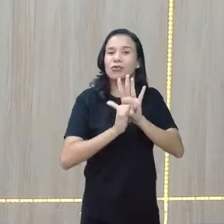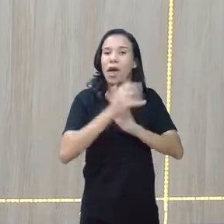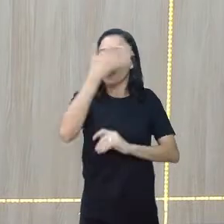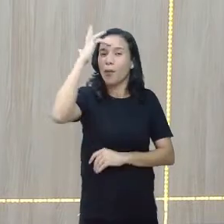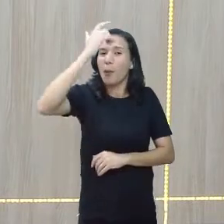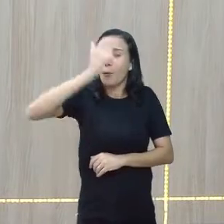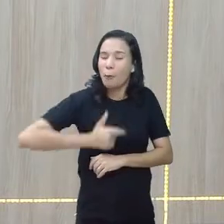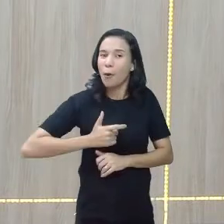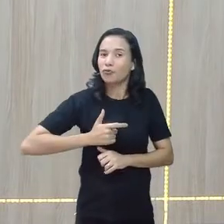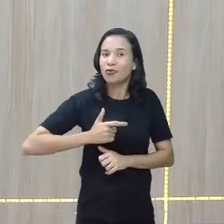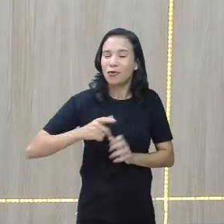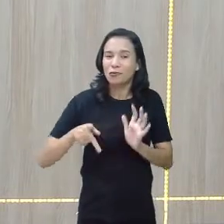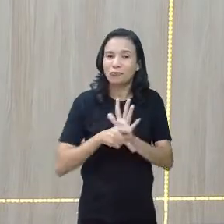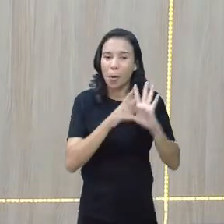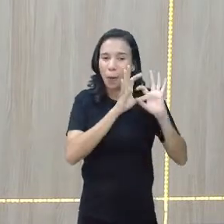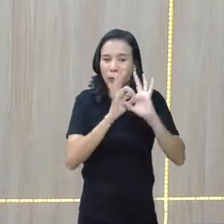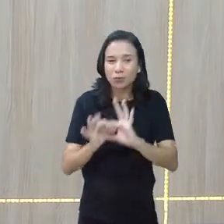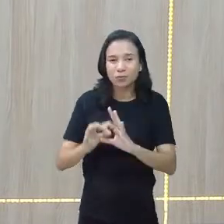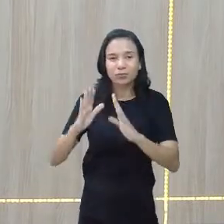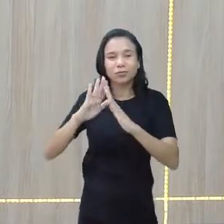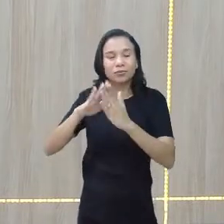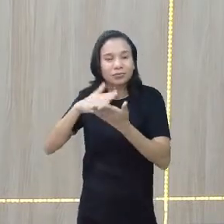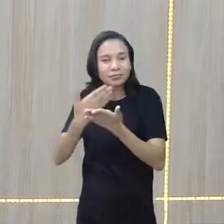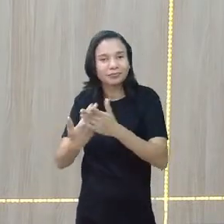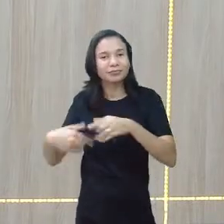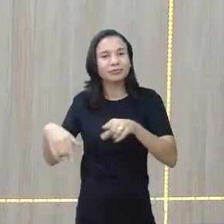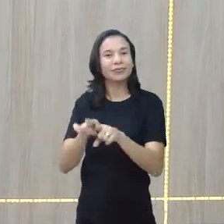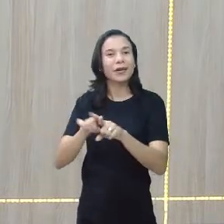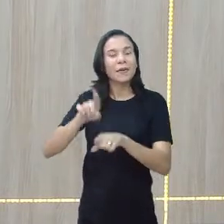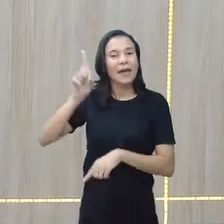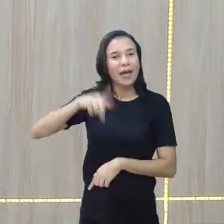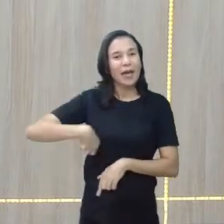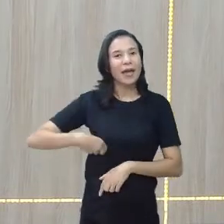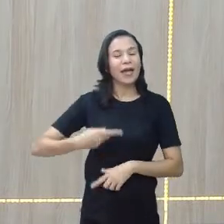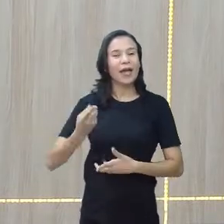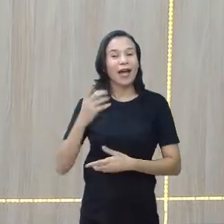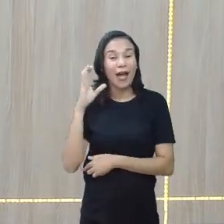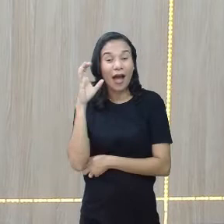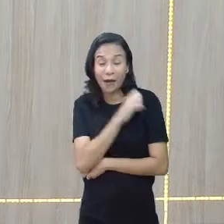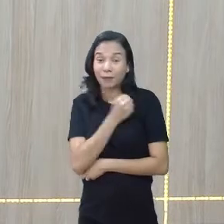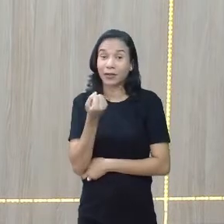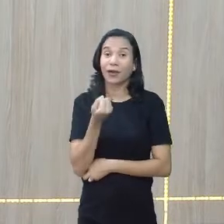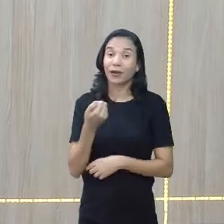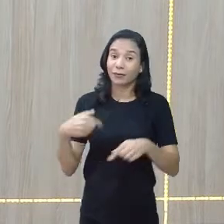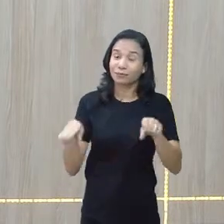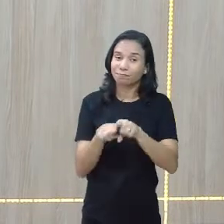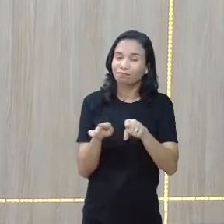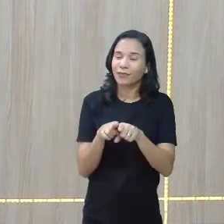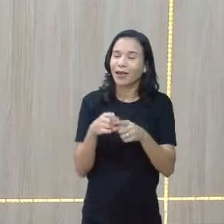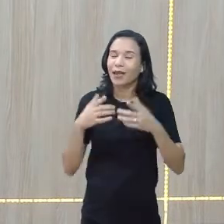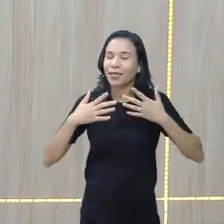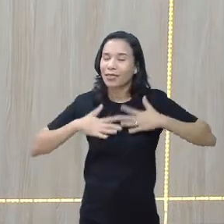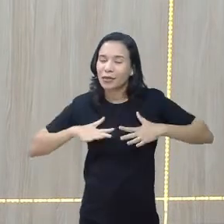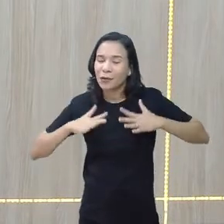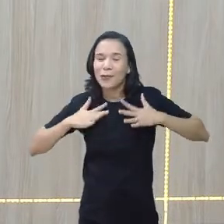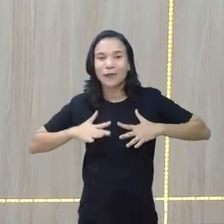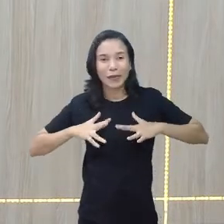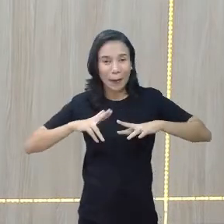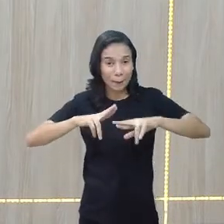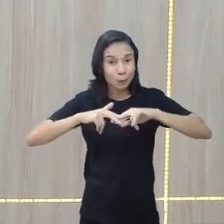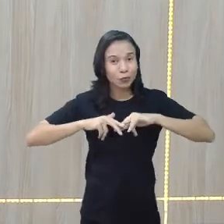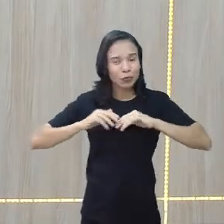é evidenciada no contexto escolar, se dá de forma muito mais rápida, muito leve, e ele